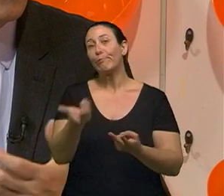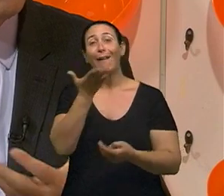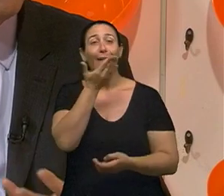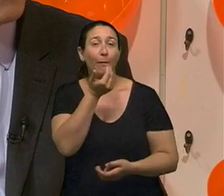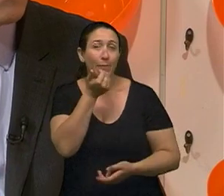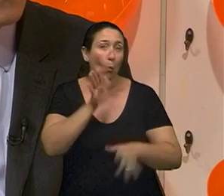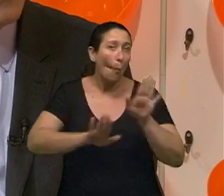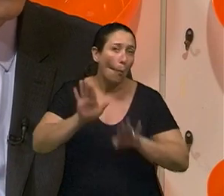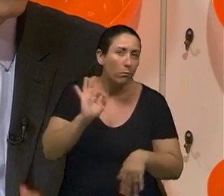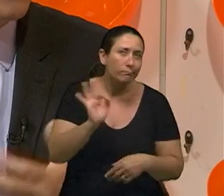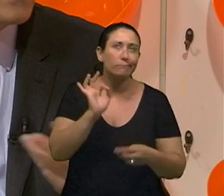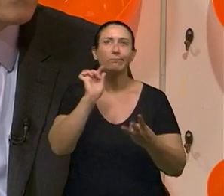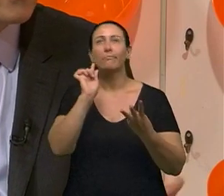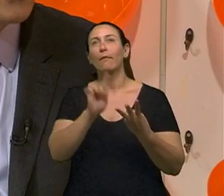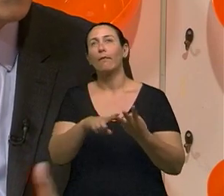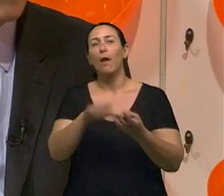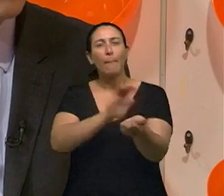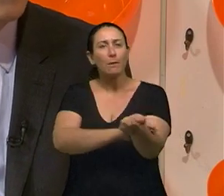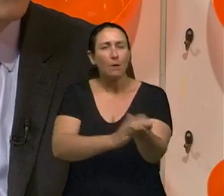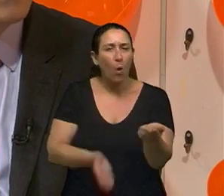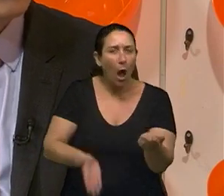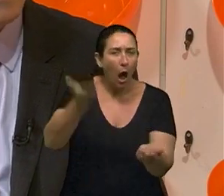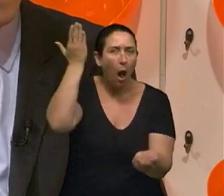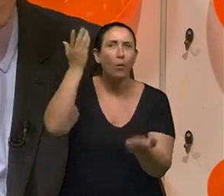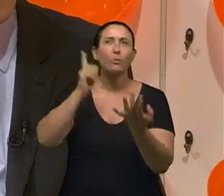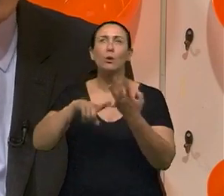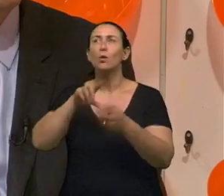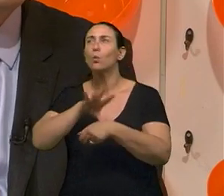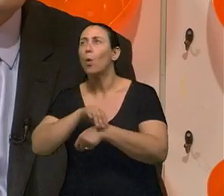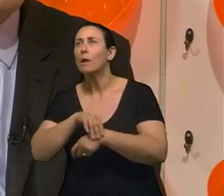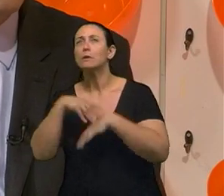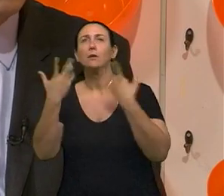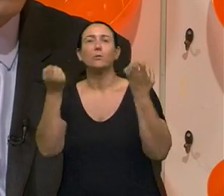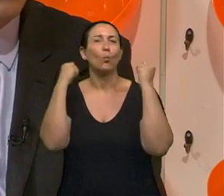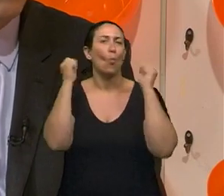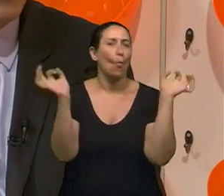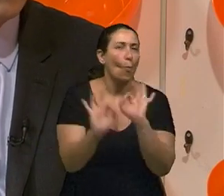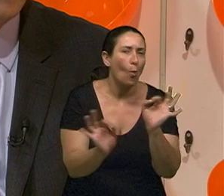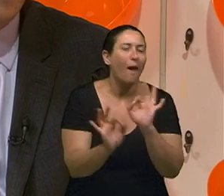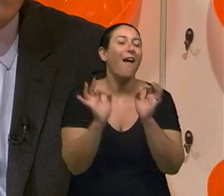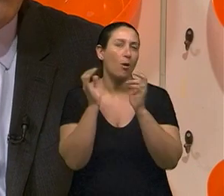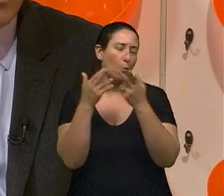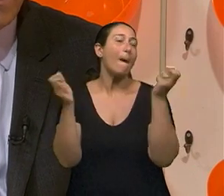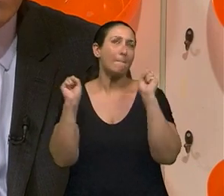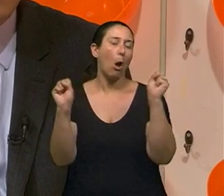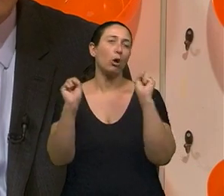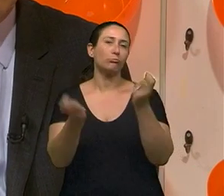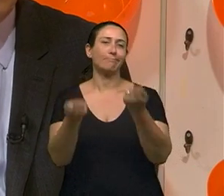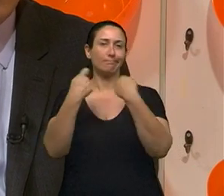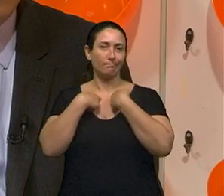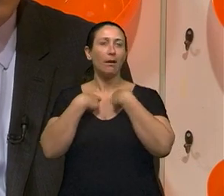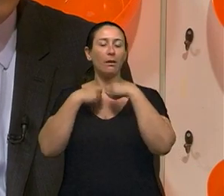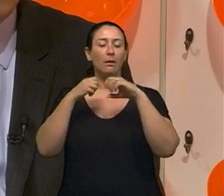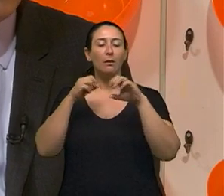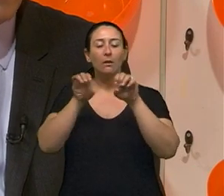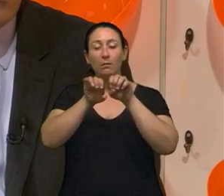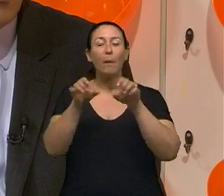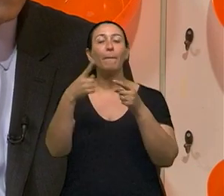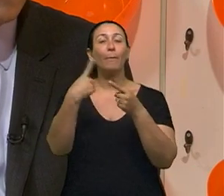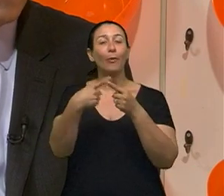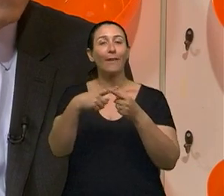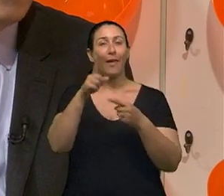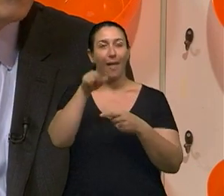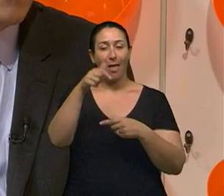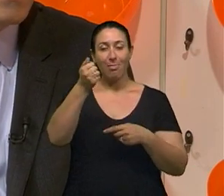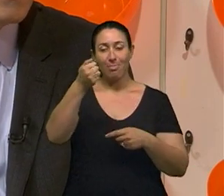e pressão alta doenças associadas mas a idade é um dos fatores que favorecem por quê Porque o aneurisma